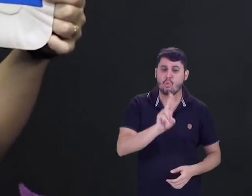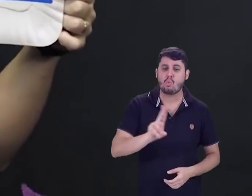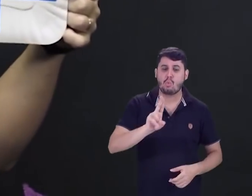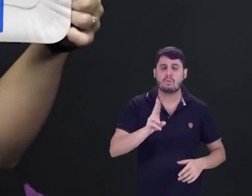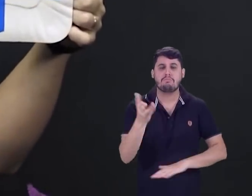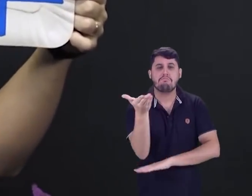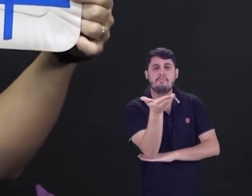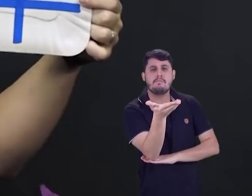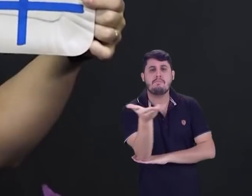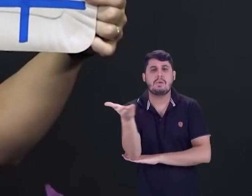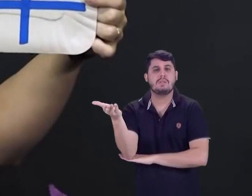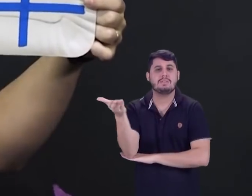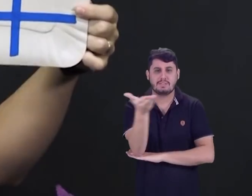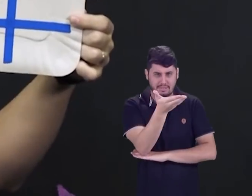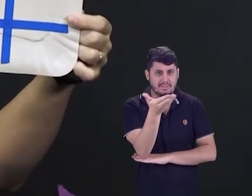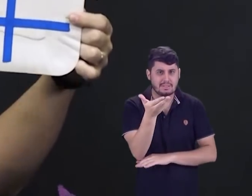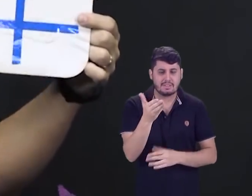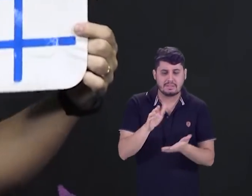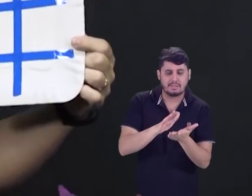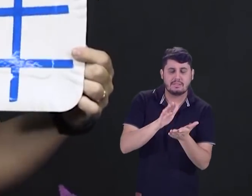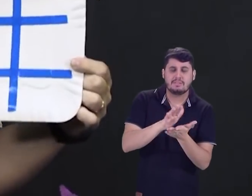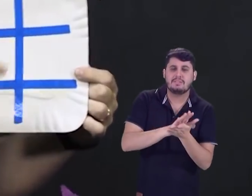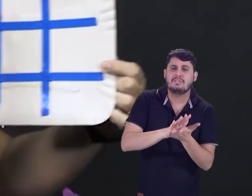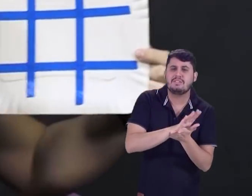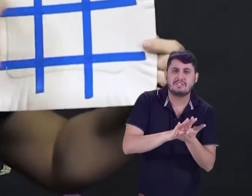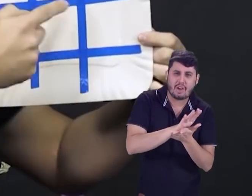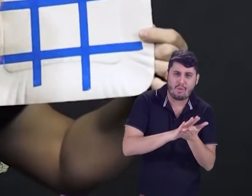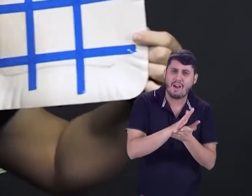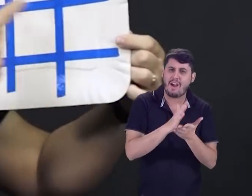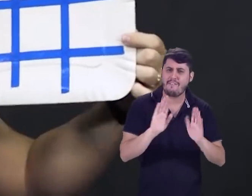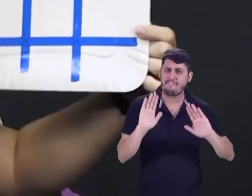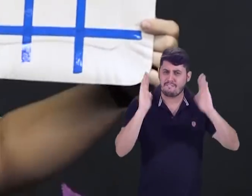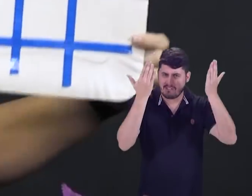de aquelas de salgadinho de festa mesmo. Você pode pegar